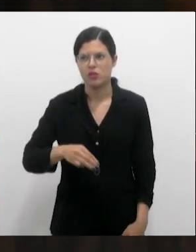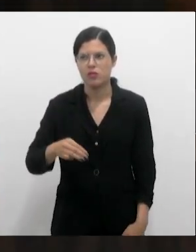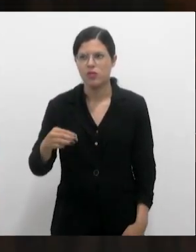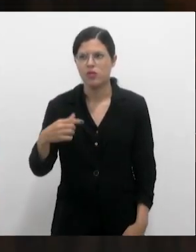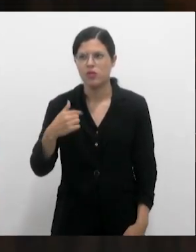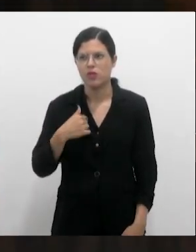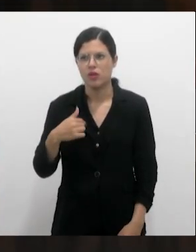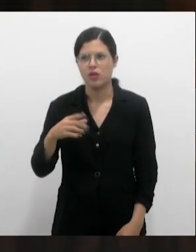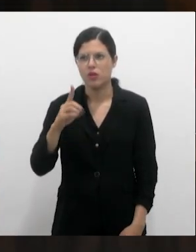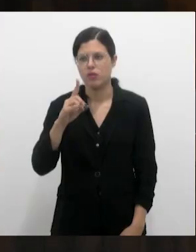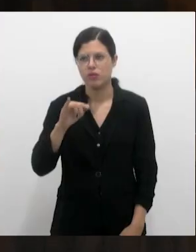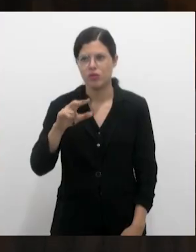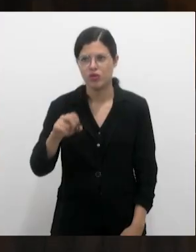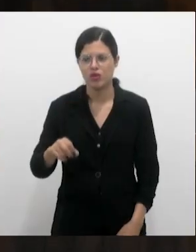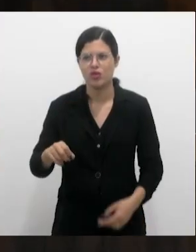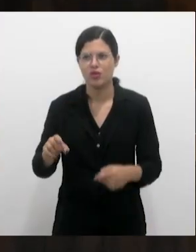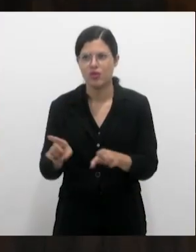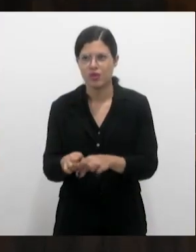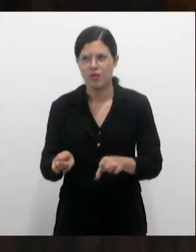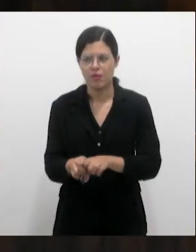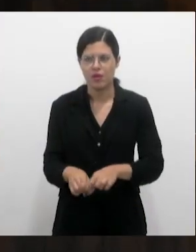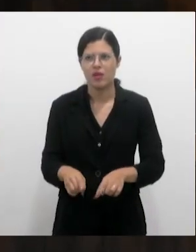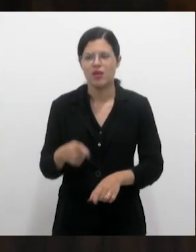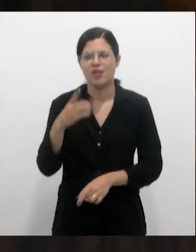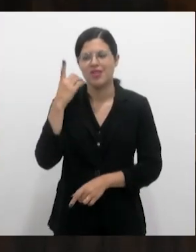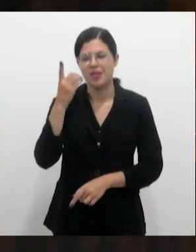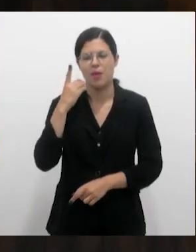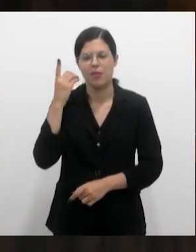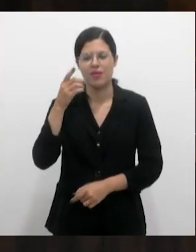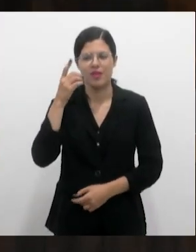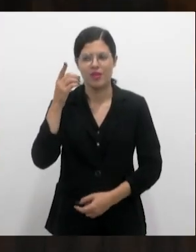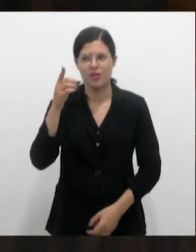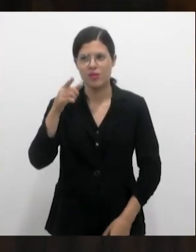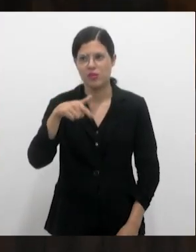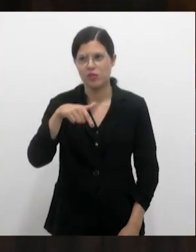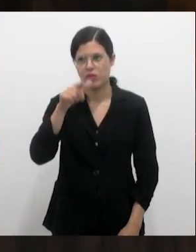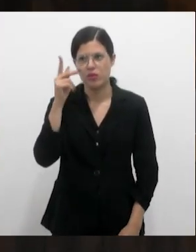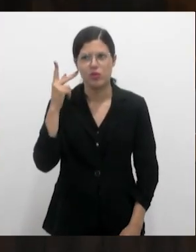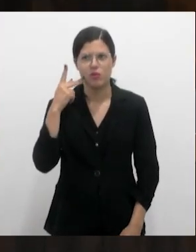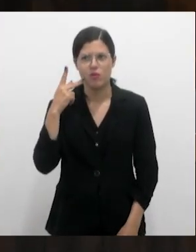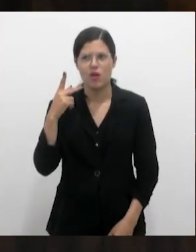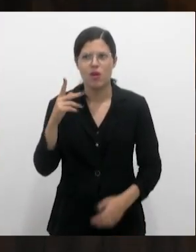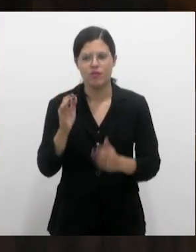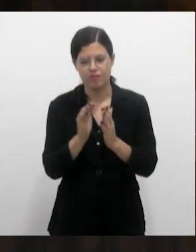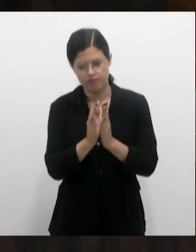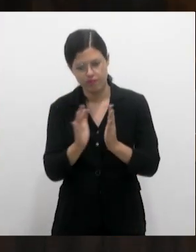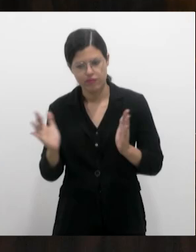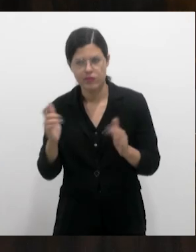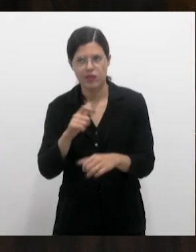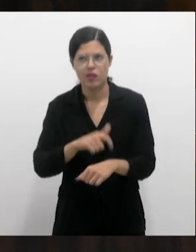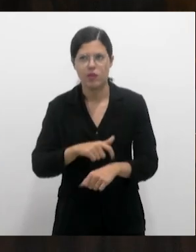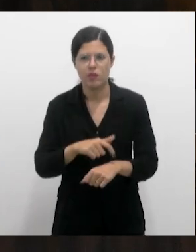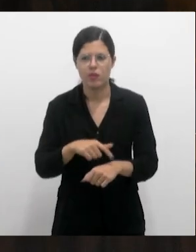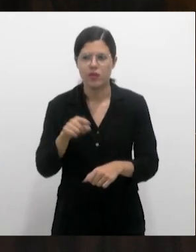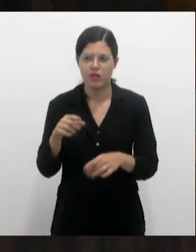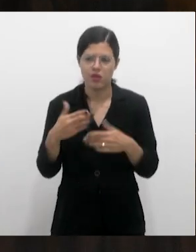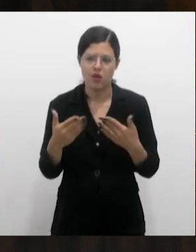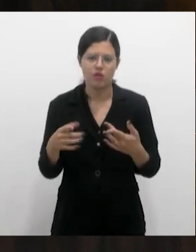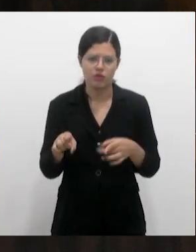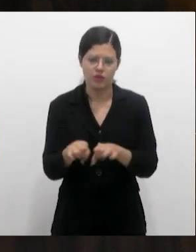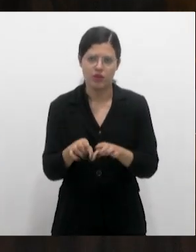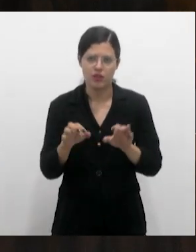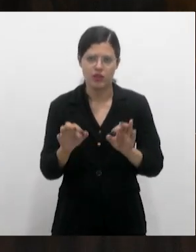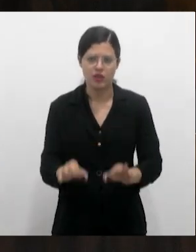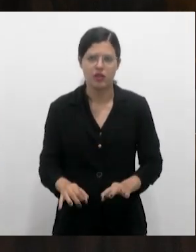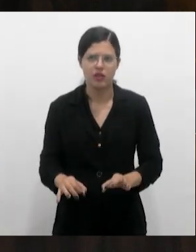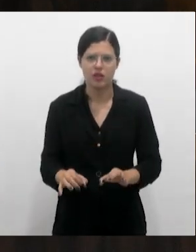Marcelo Dino, e o senhor, nosso decano, se estendeu por mais tempo. Então, você pode ter certeza que eu vou